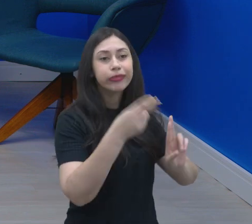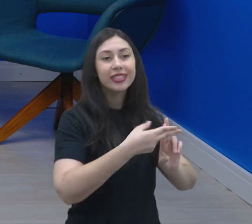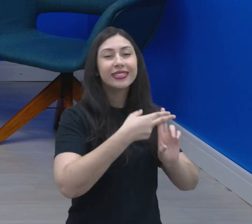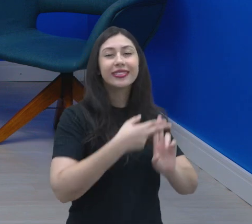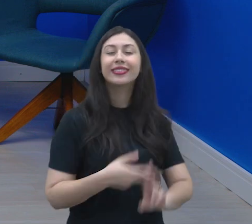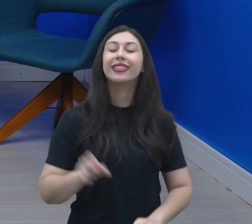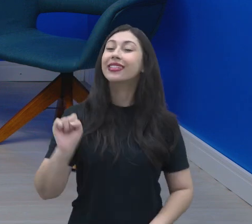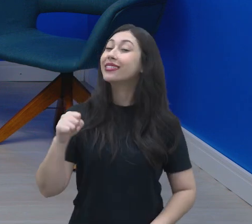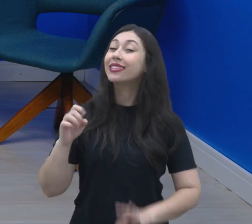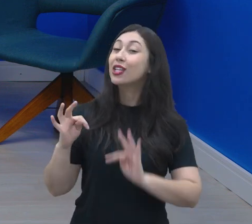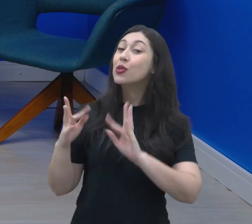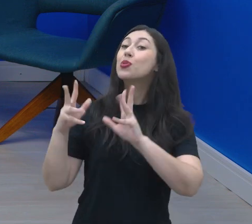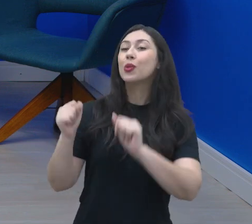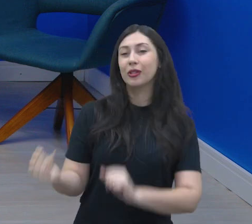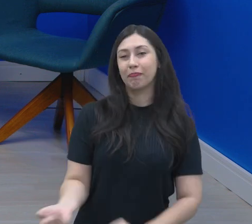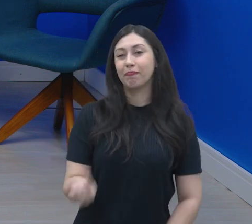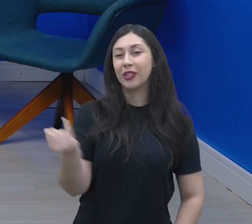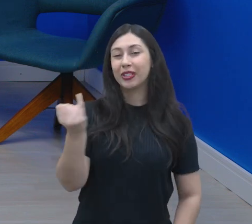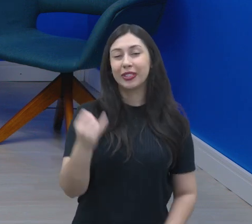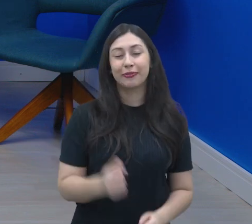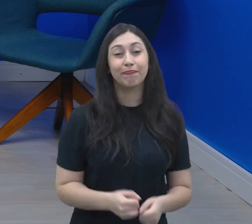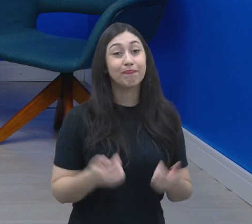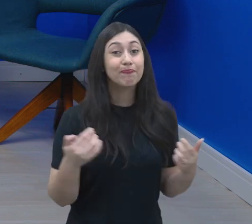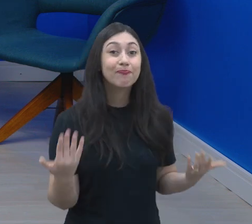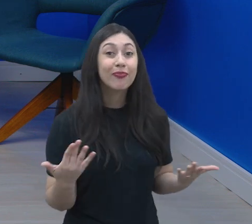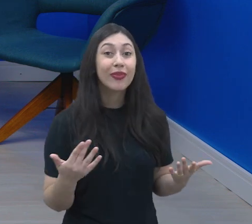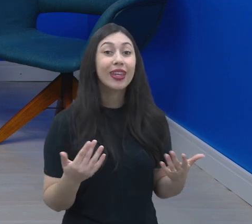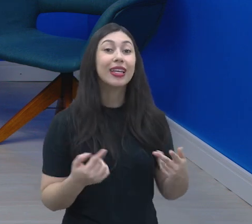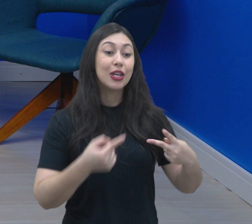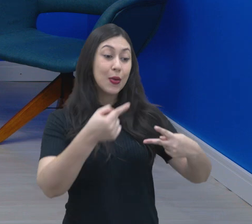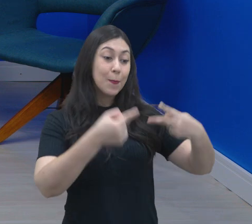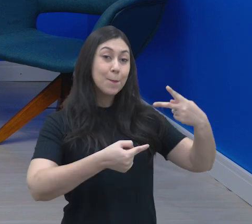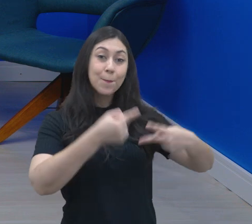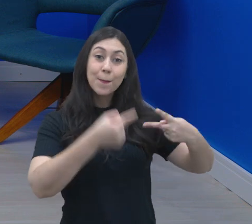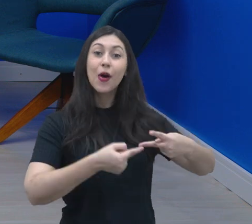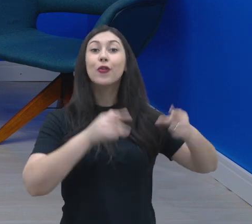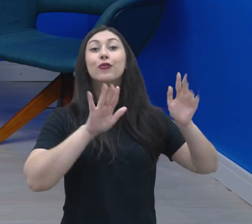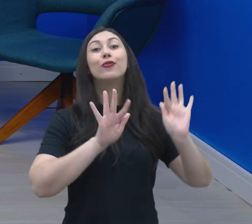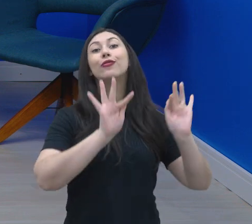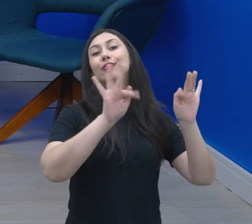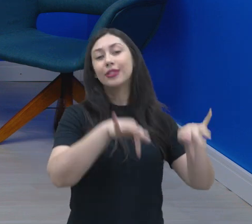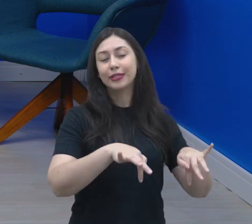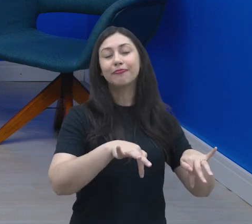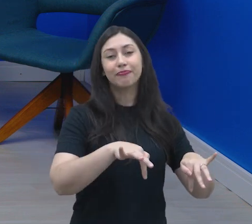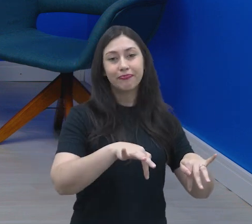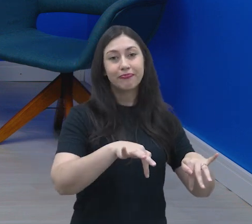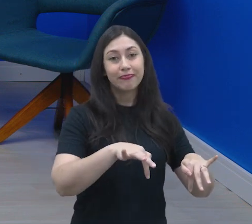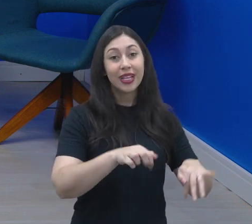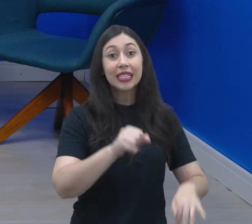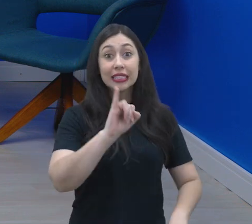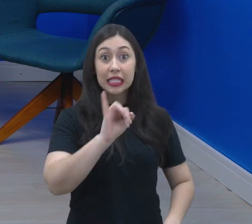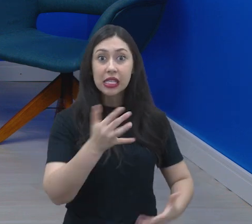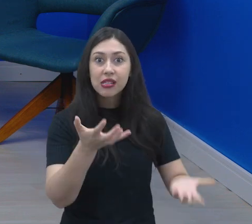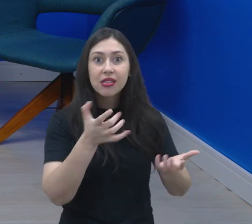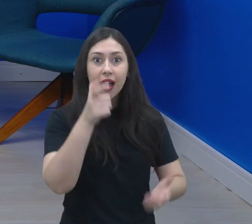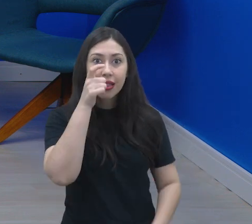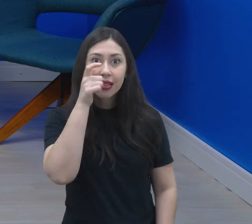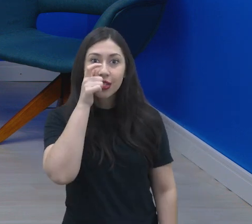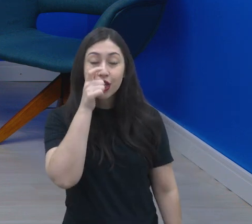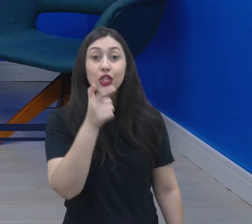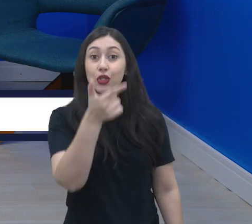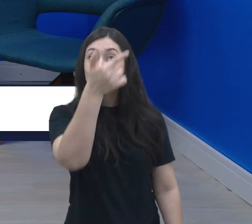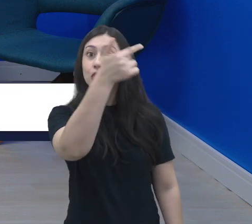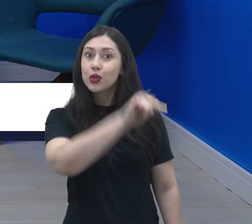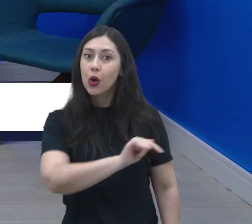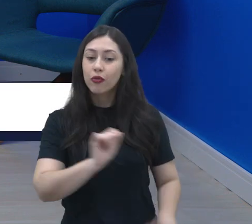pelo SUS, né? Com certeza, tudo isso é muito importante. Bom, gente, termina aqui mais uma edição do Sobre Política. Se você quiser